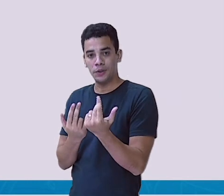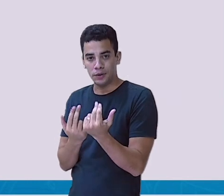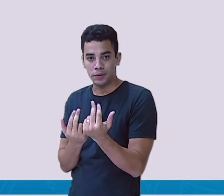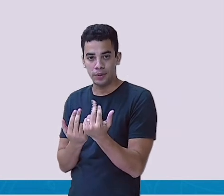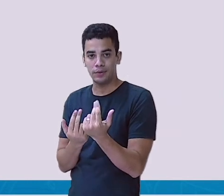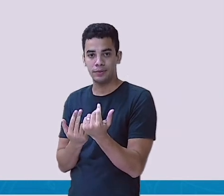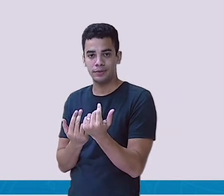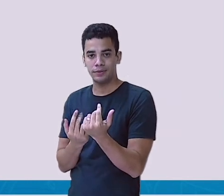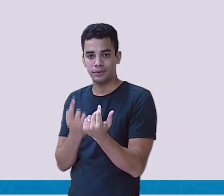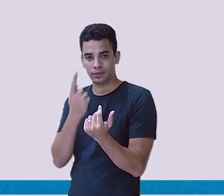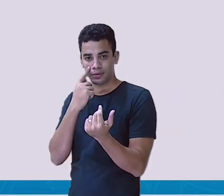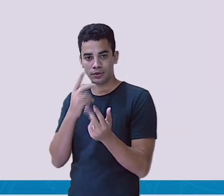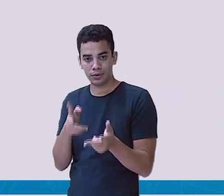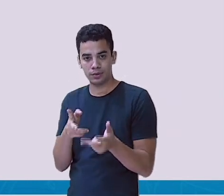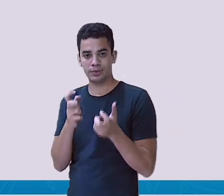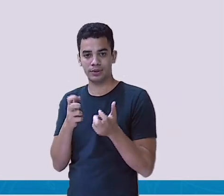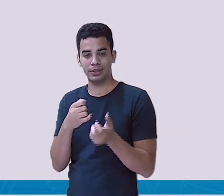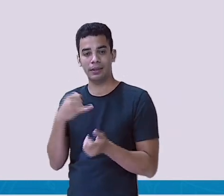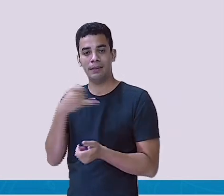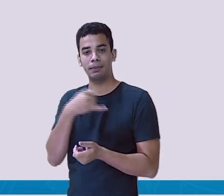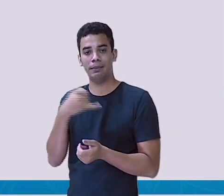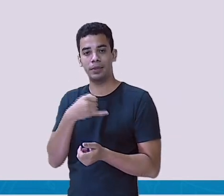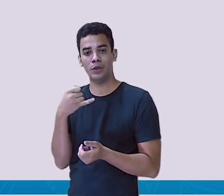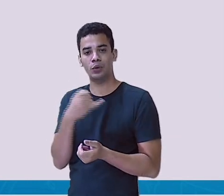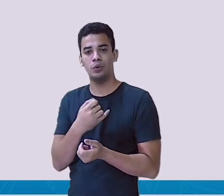AY vai ser menos